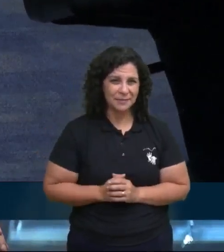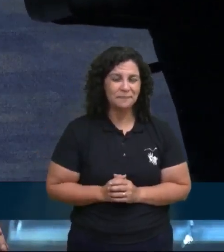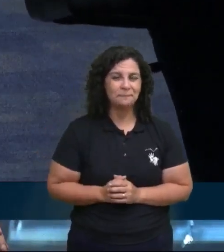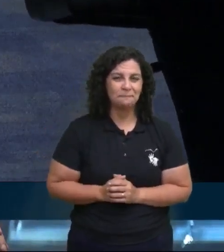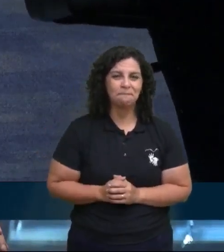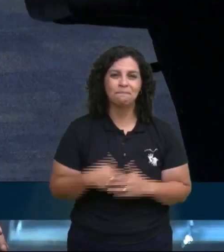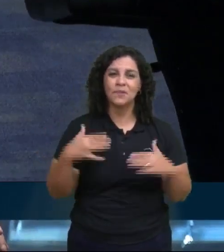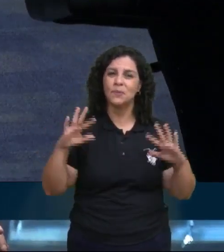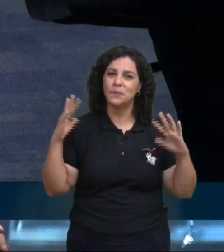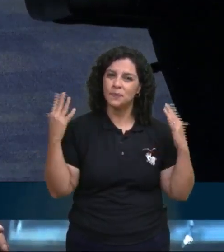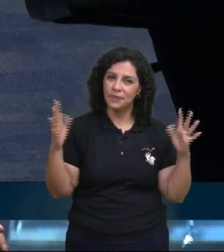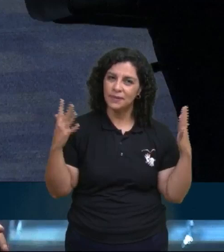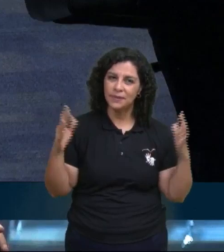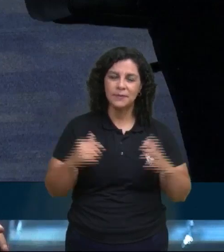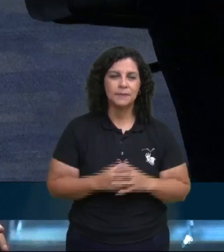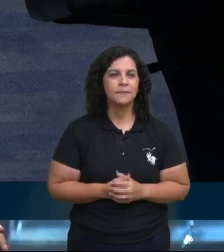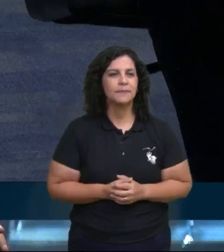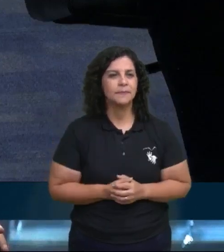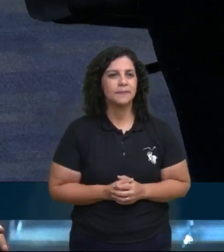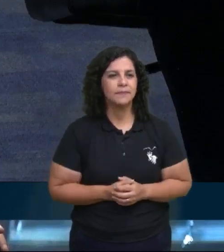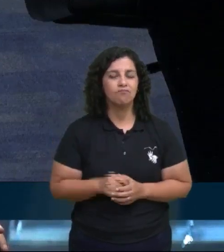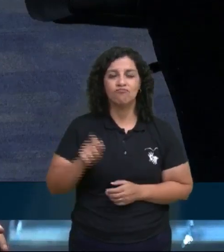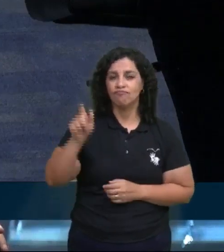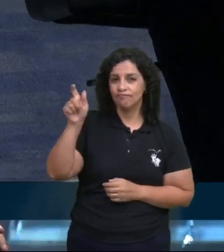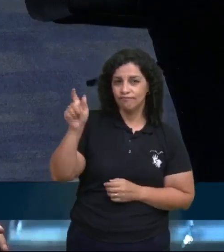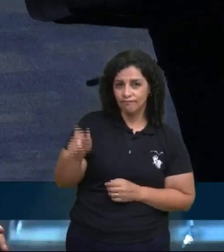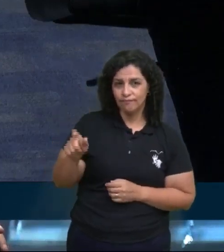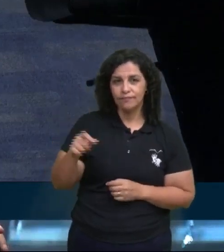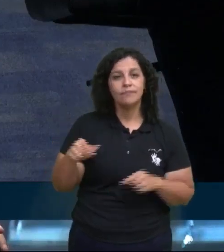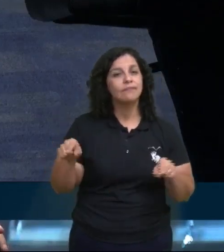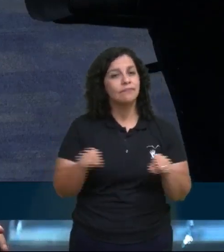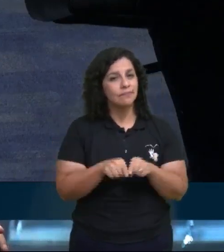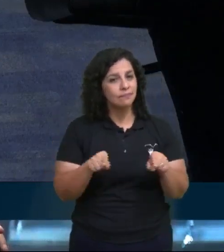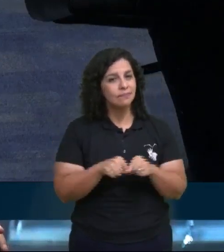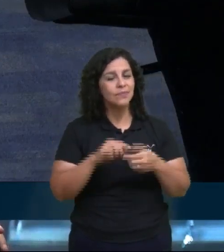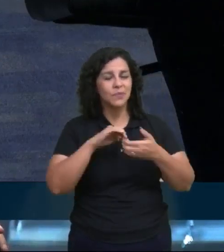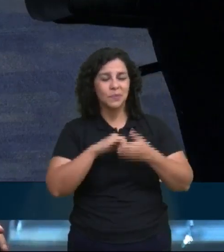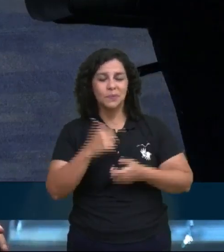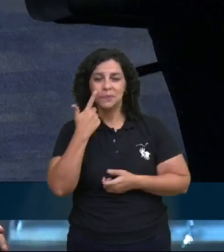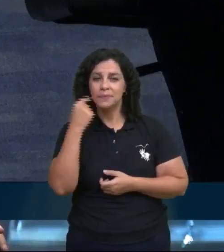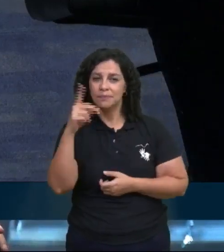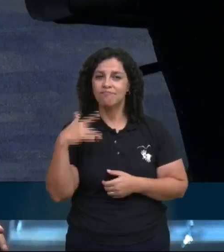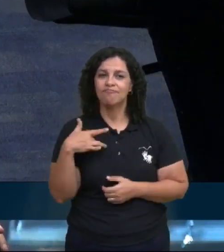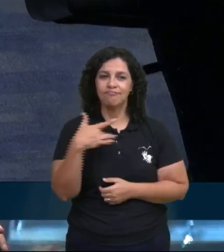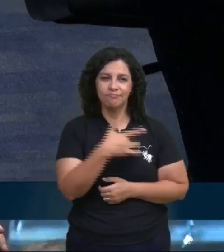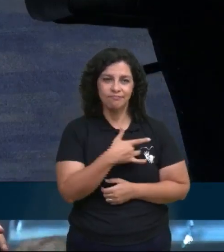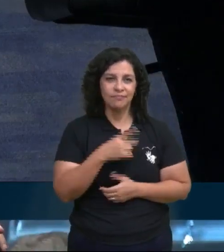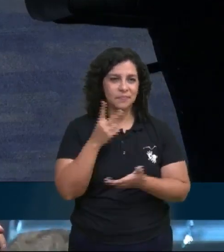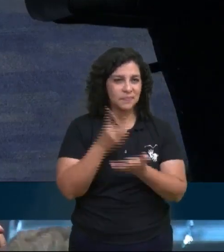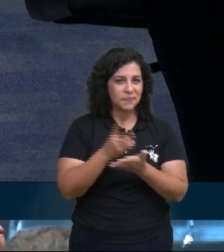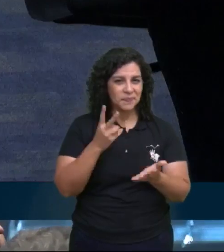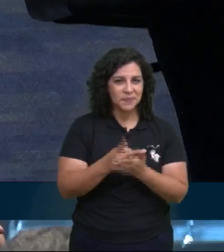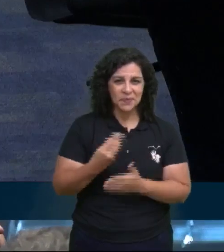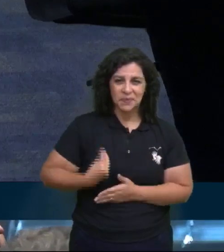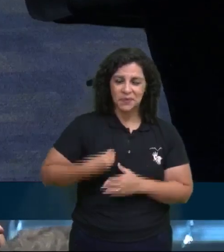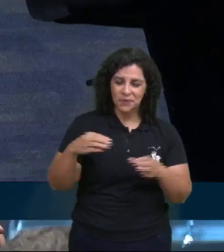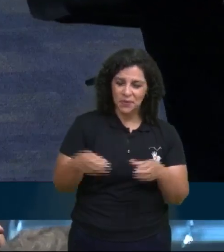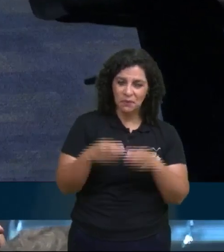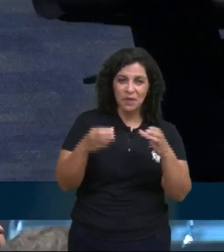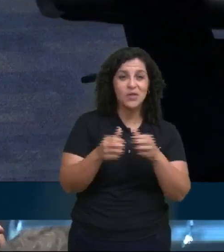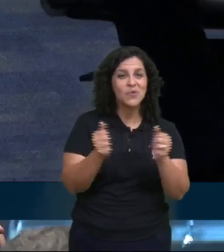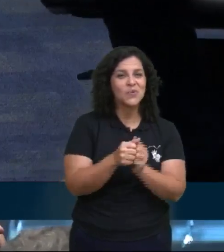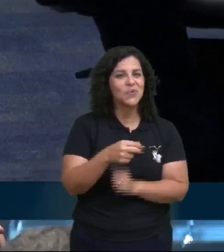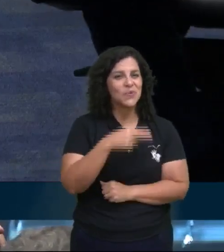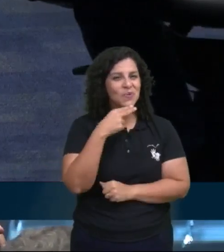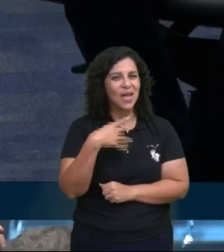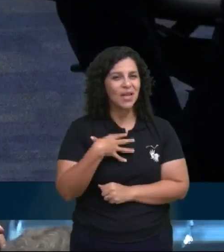quero parabenizar Vossa Excelência e também saudar o seu pai, saúde, para que ele possa continuar convivendo com os netos, com